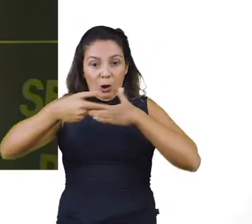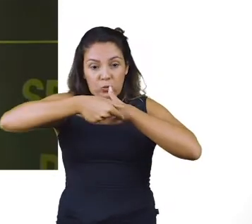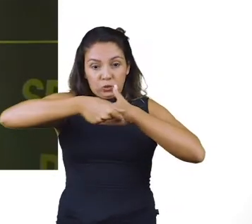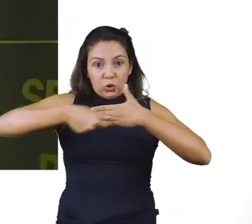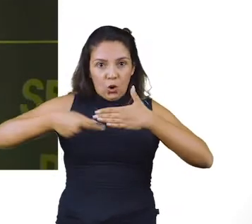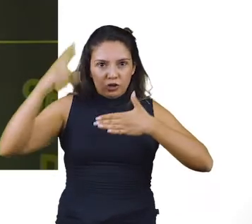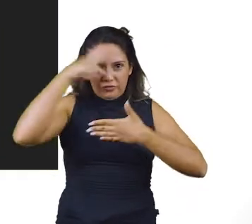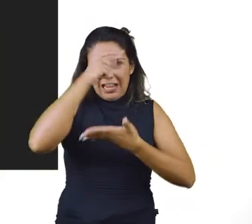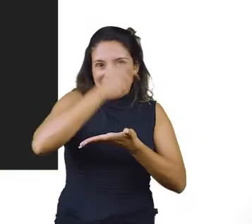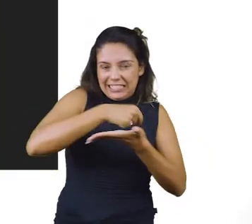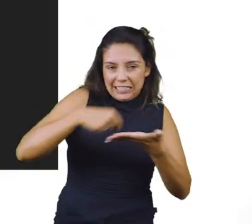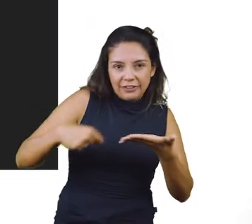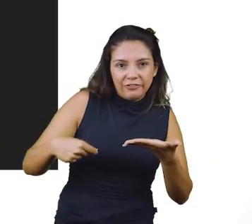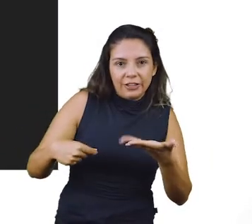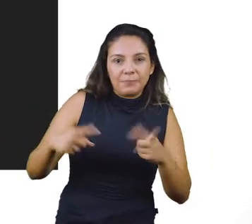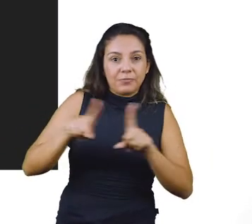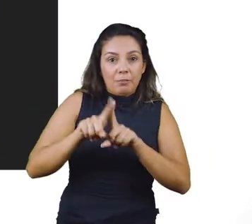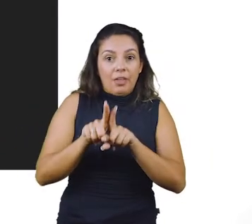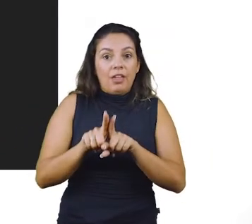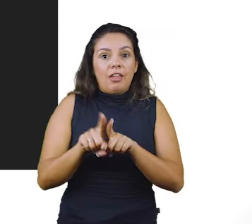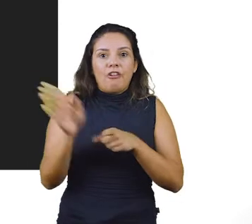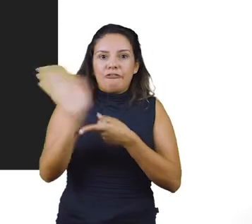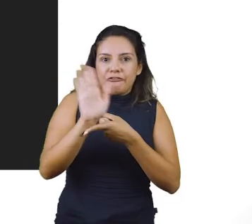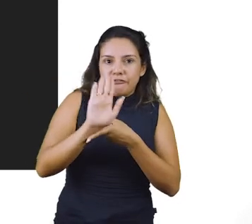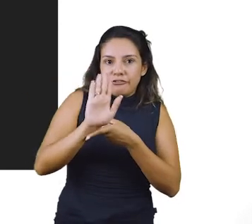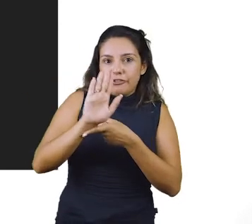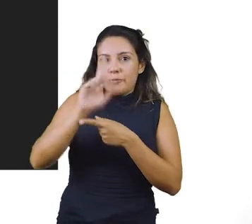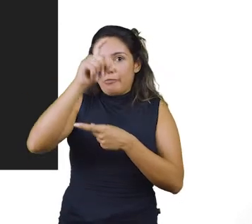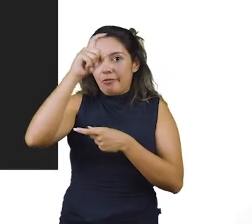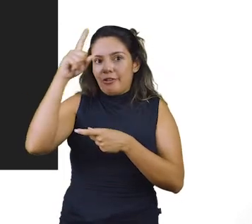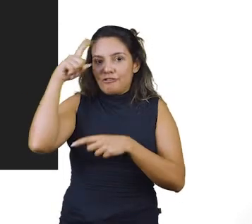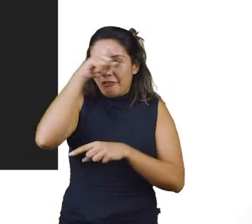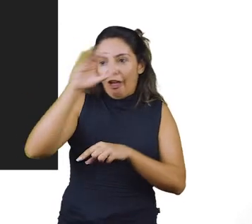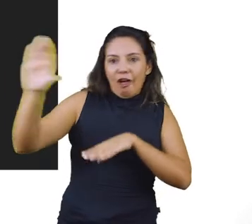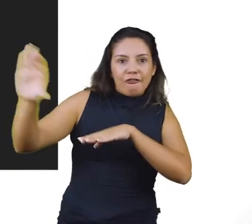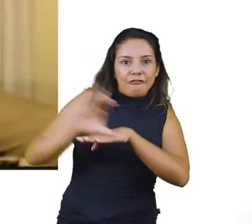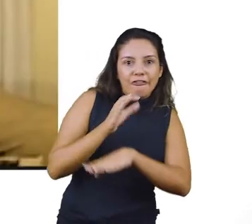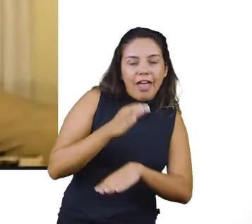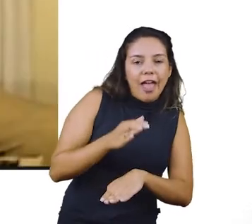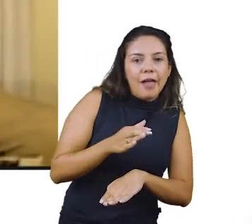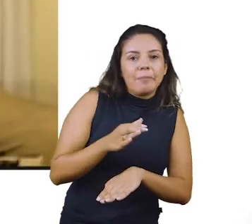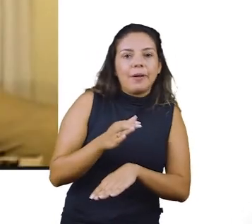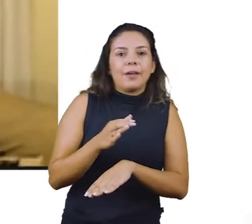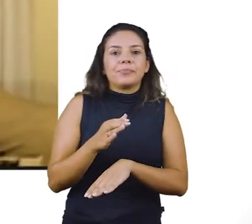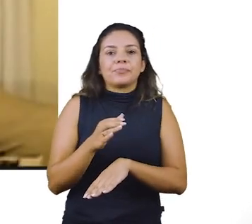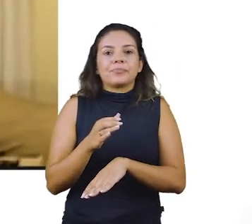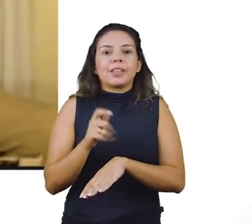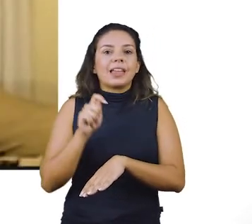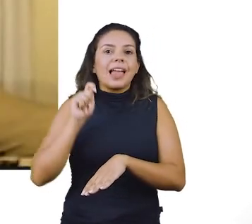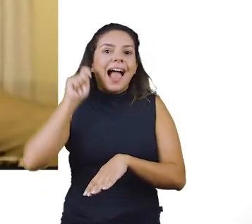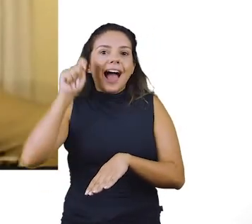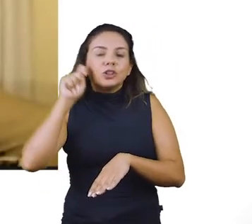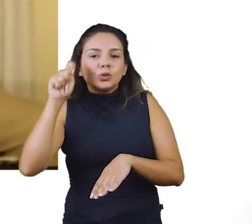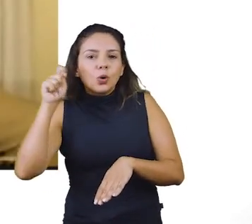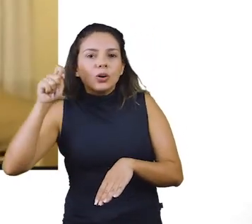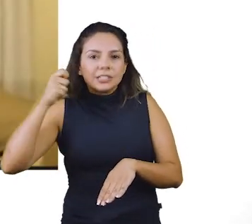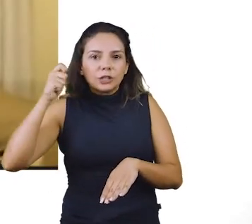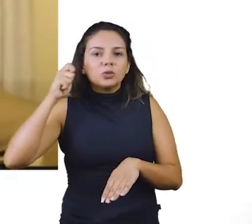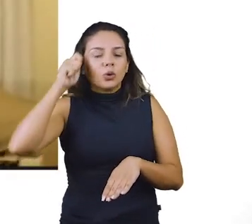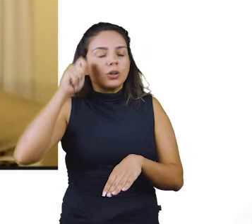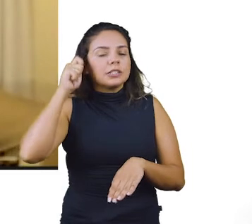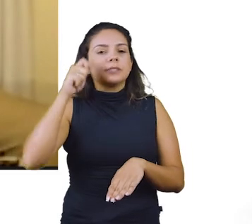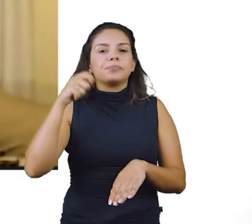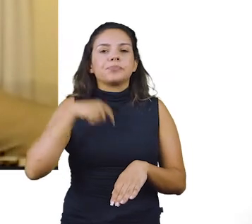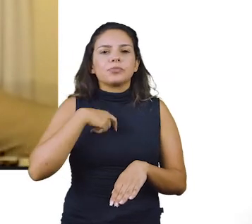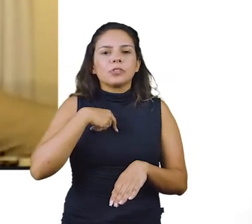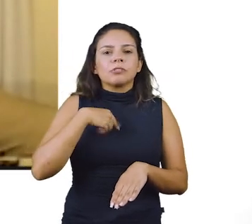para conseguir verba, atores, para administrar um universo todo, não é brincadeira. E eu aprendi